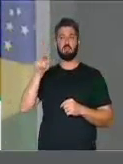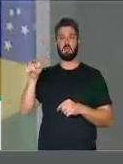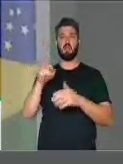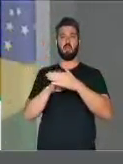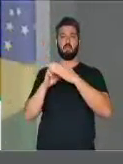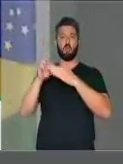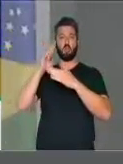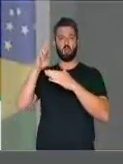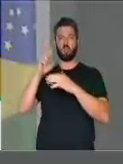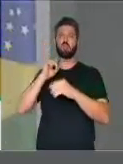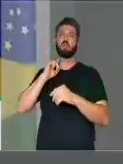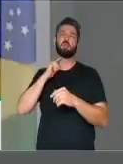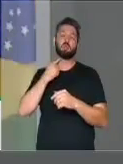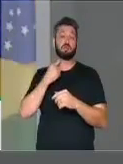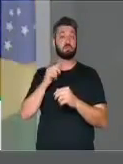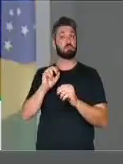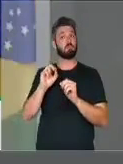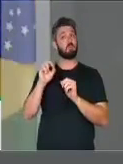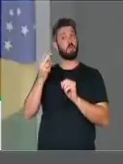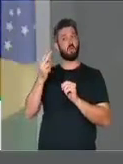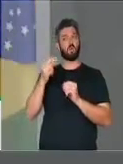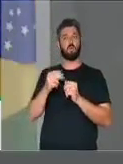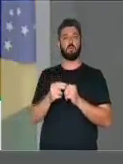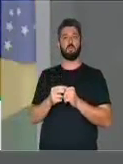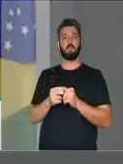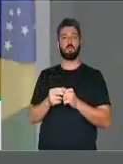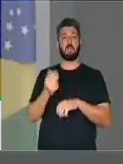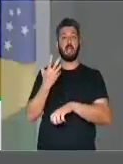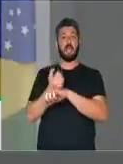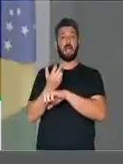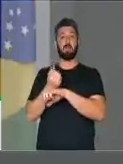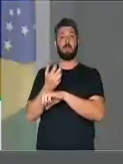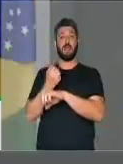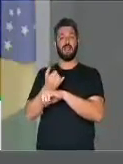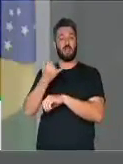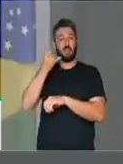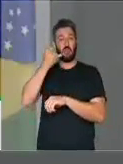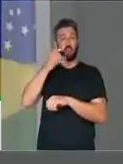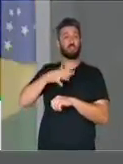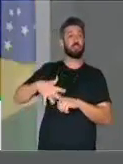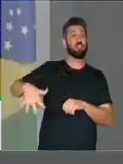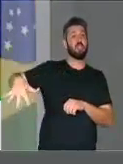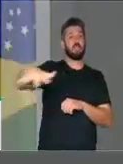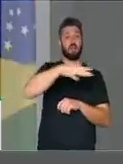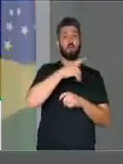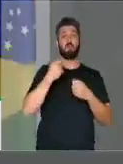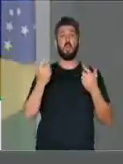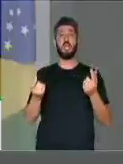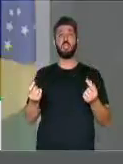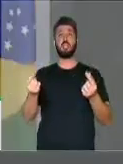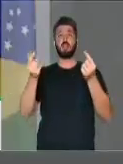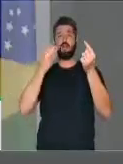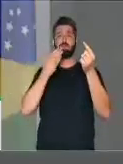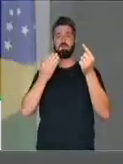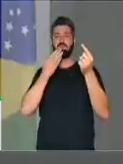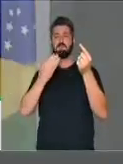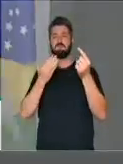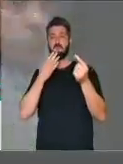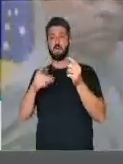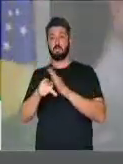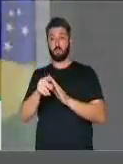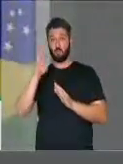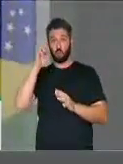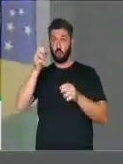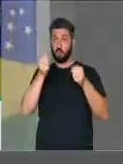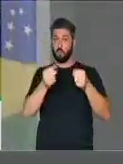inescrupulosos, ou então de grampeador-geral da República. Fizeram riqueza e fama com os favores dos